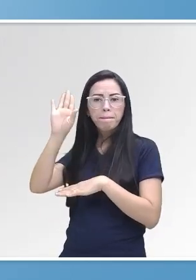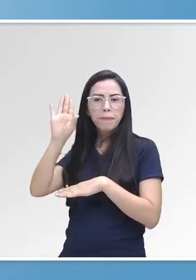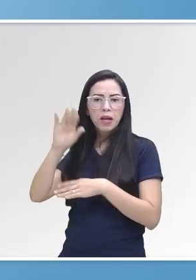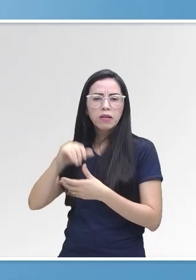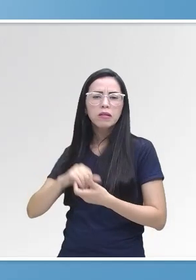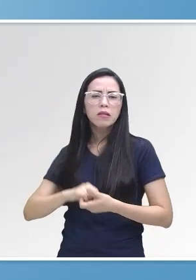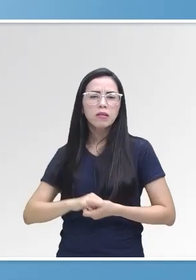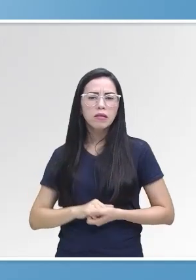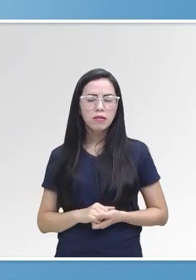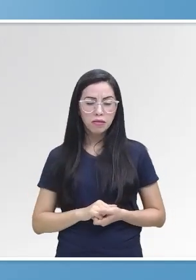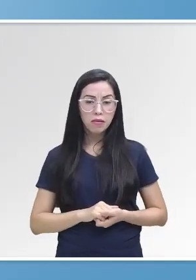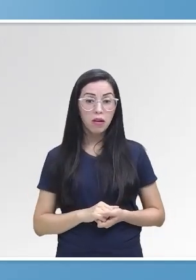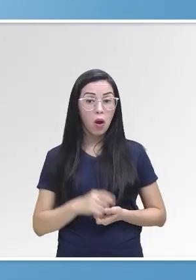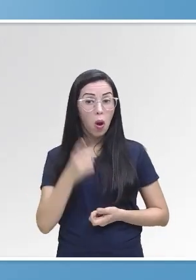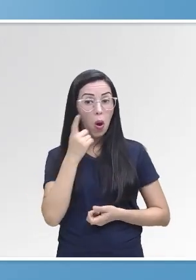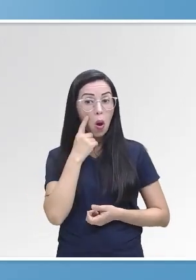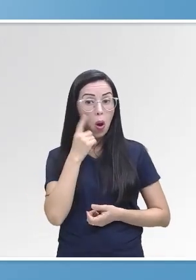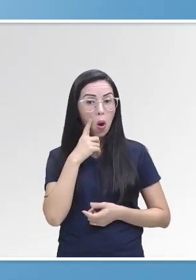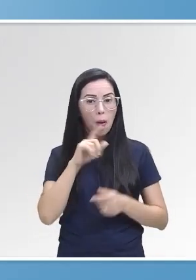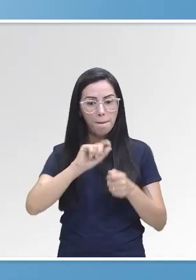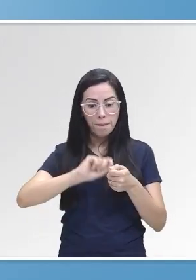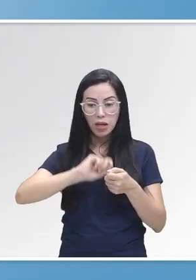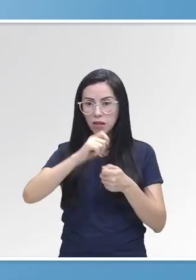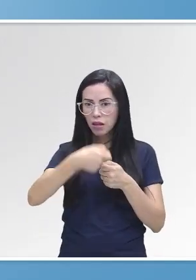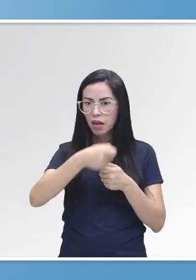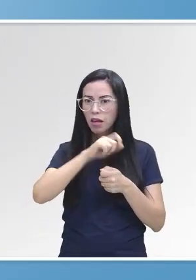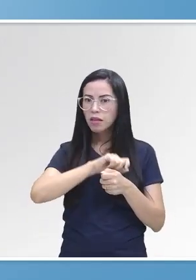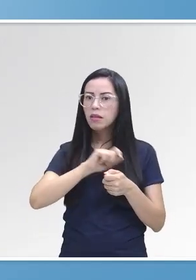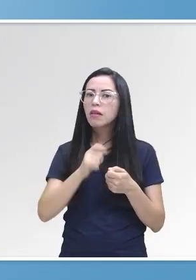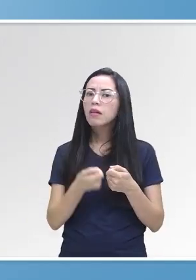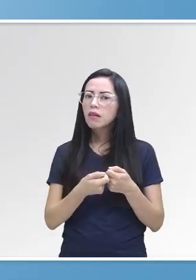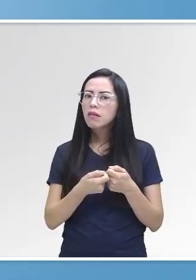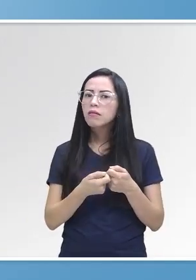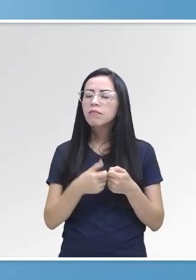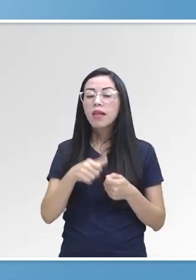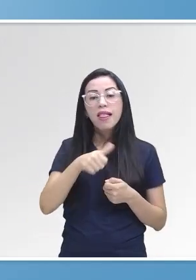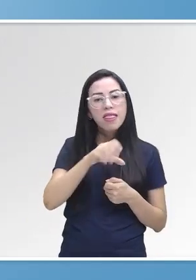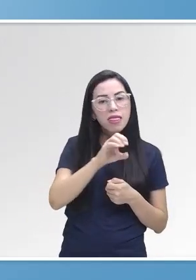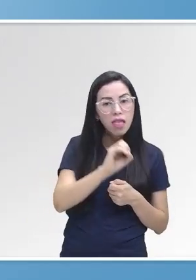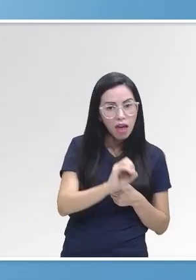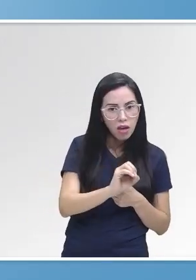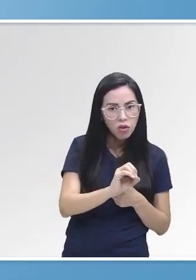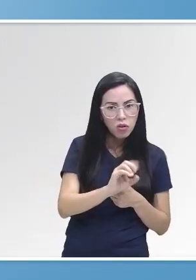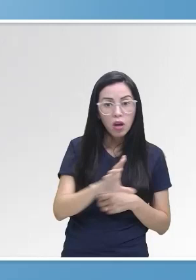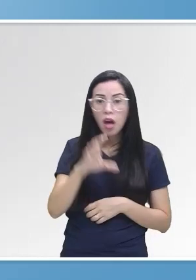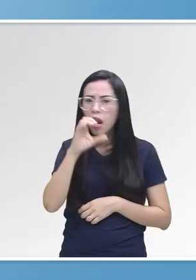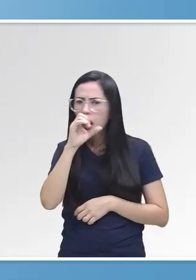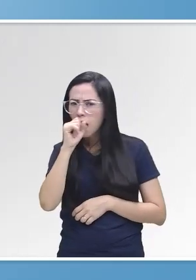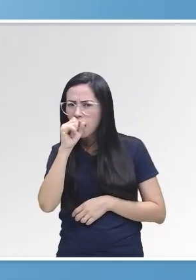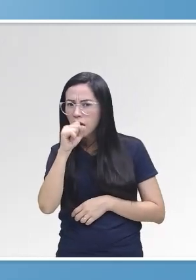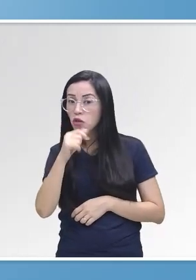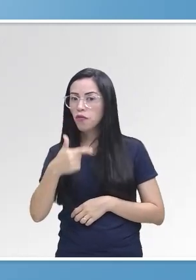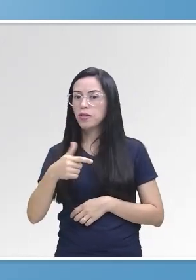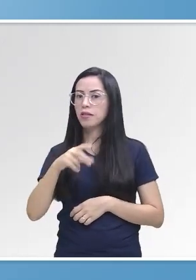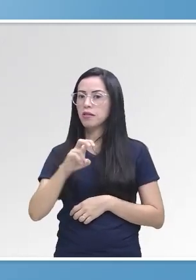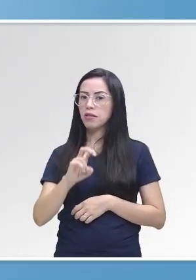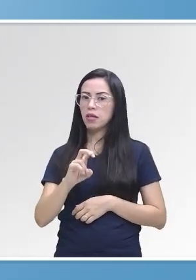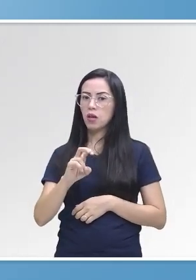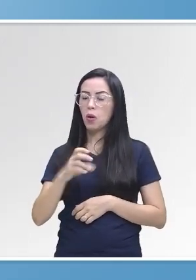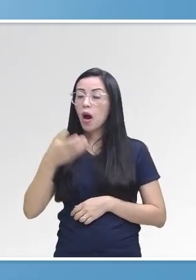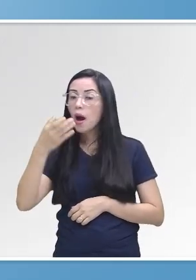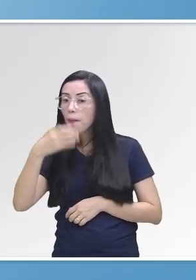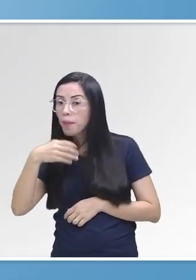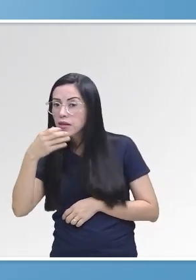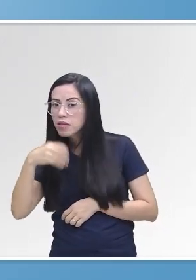ali a banana 10 e vendas a laranja 25